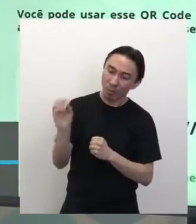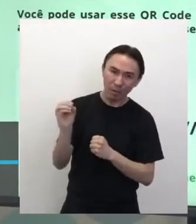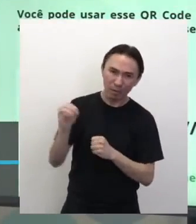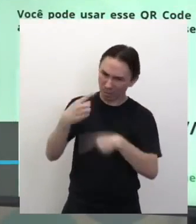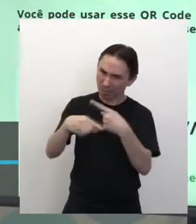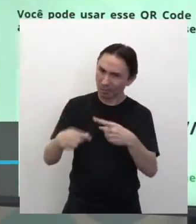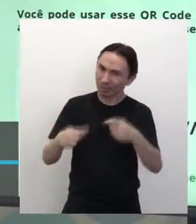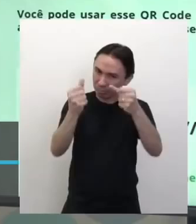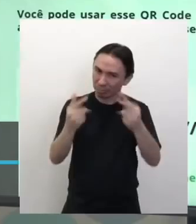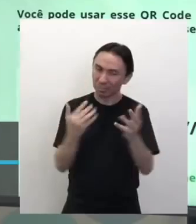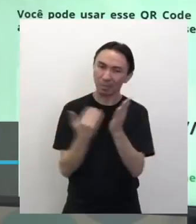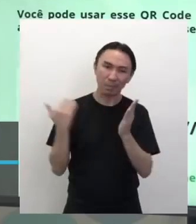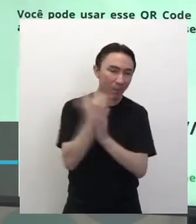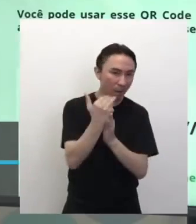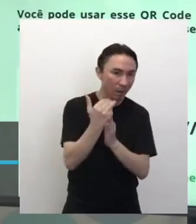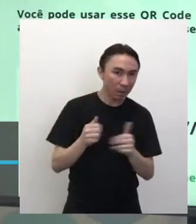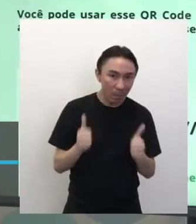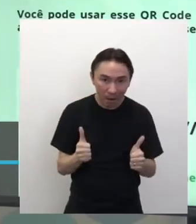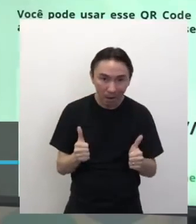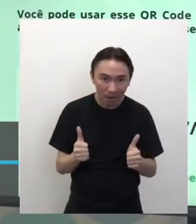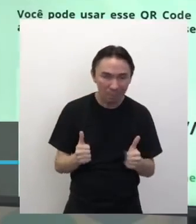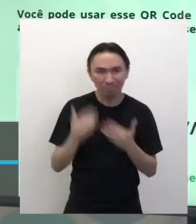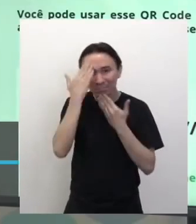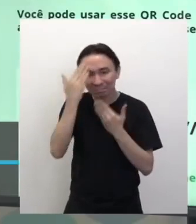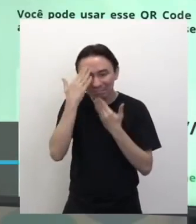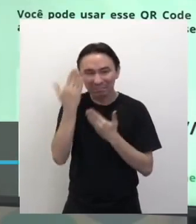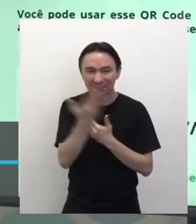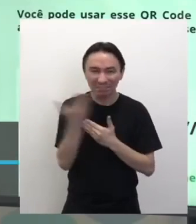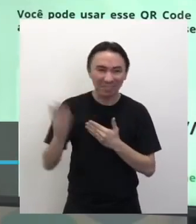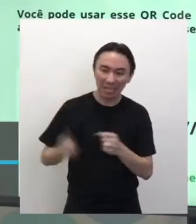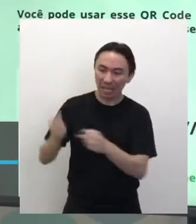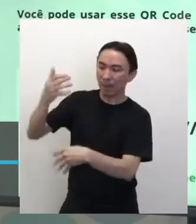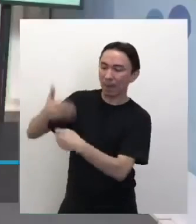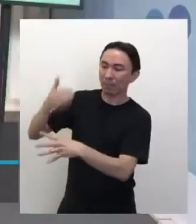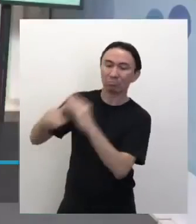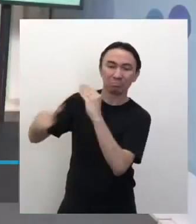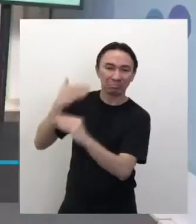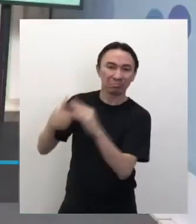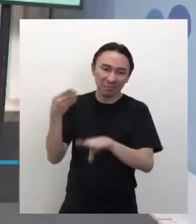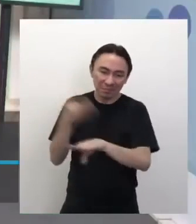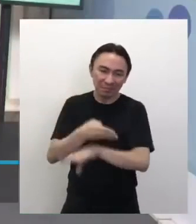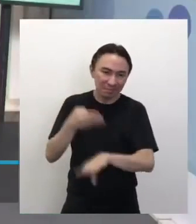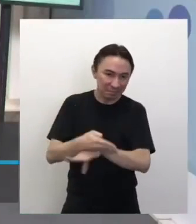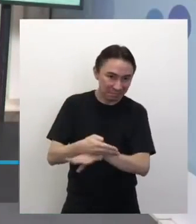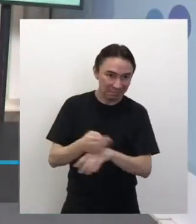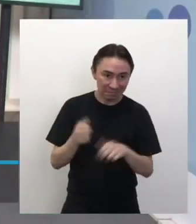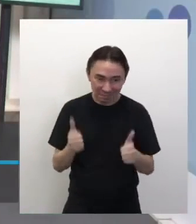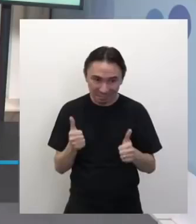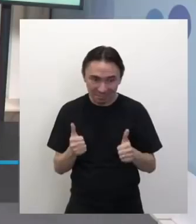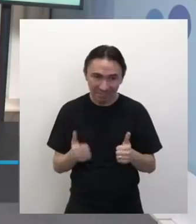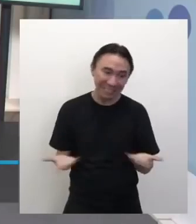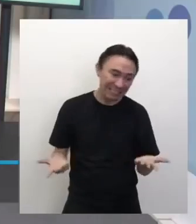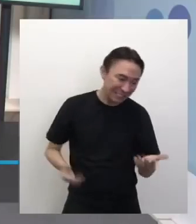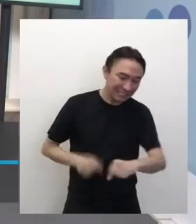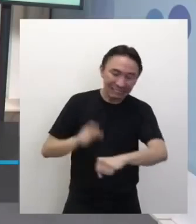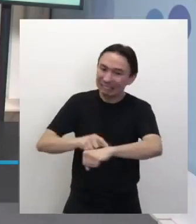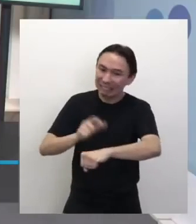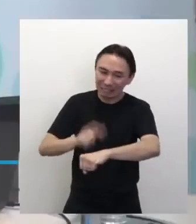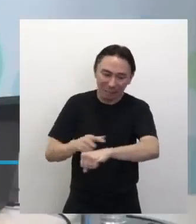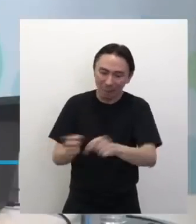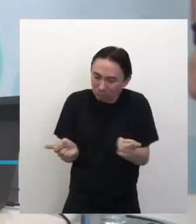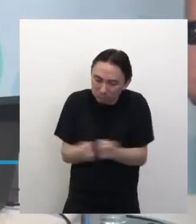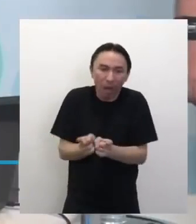aí. Obrigado aí, né, pela participação no chat. Até a próxima. Obrigado, professor Carlos. Galerinha, infelizmente o tempo é